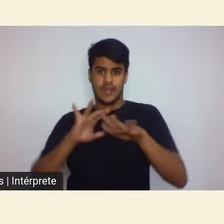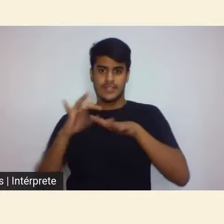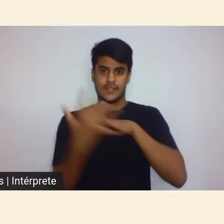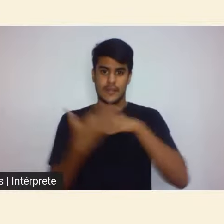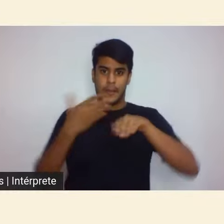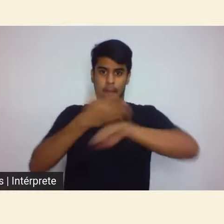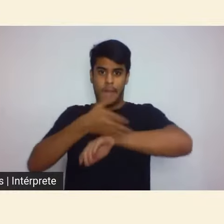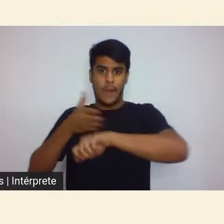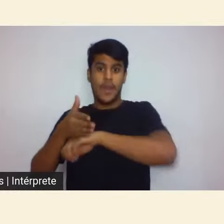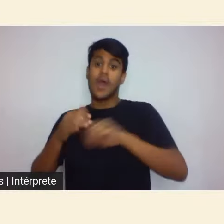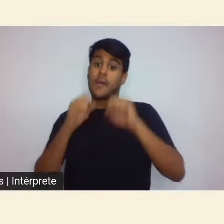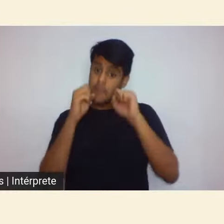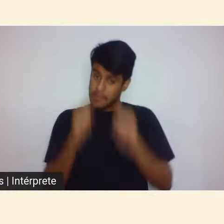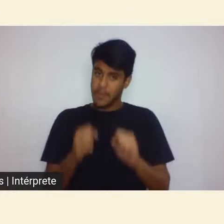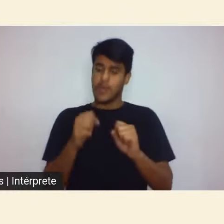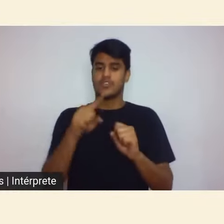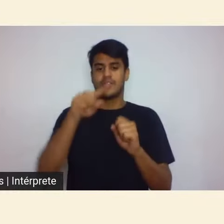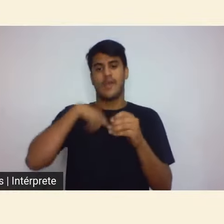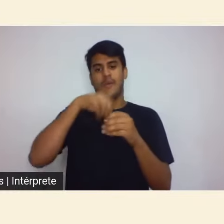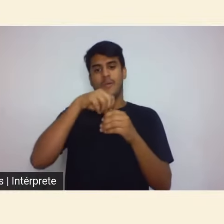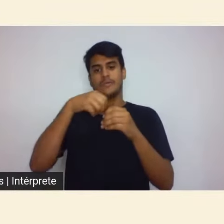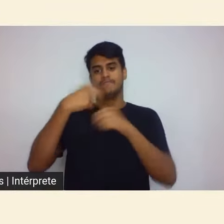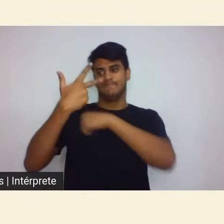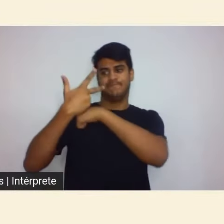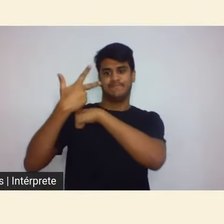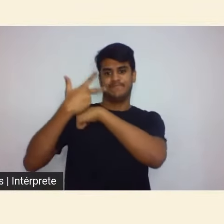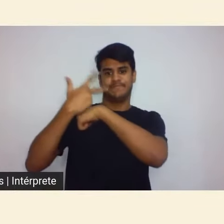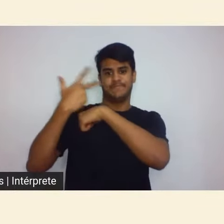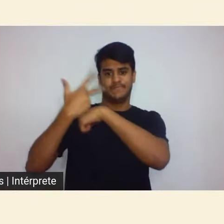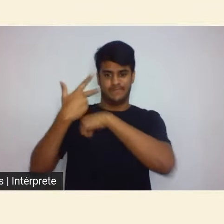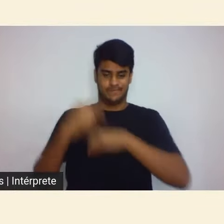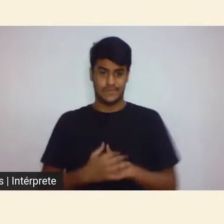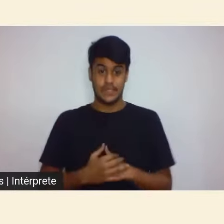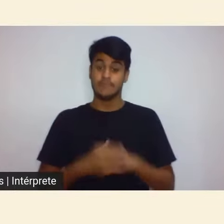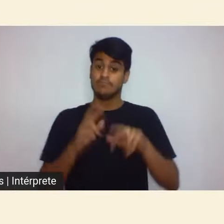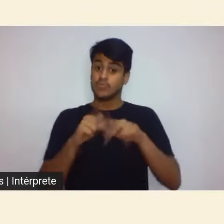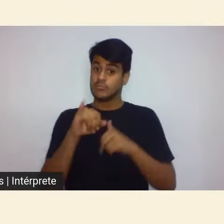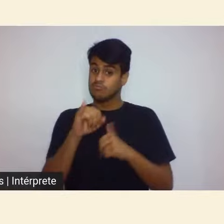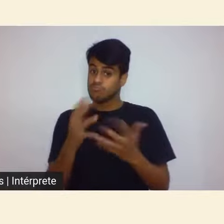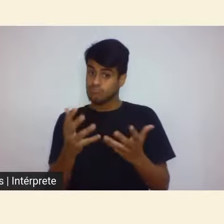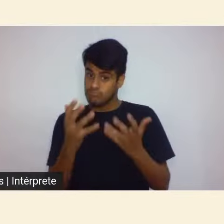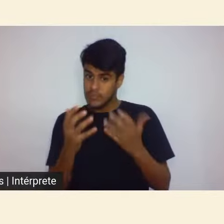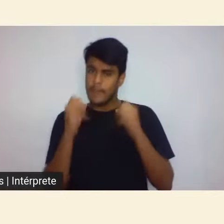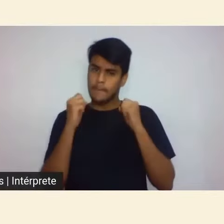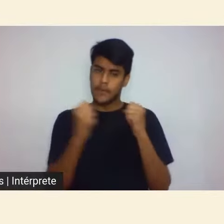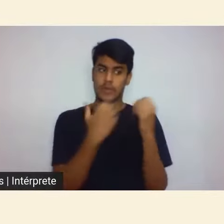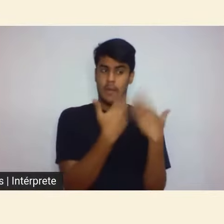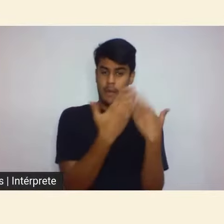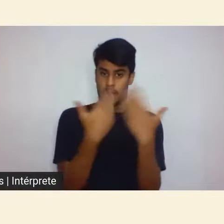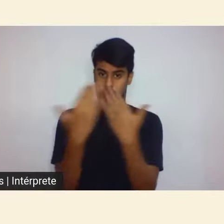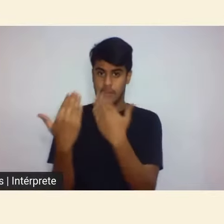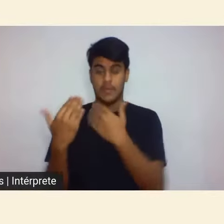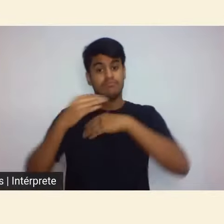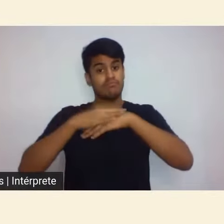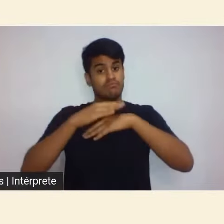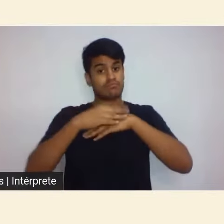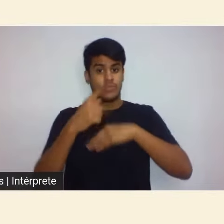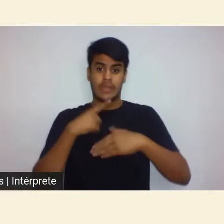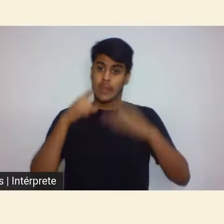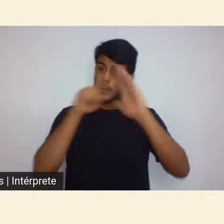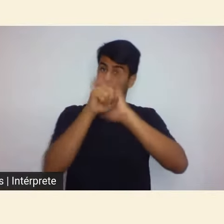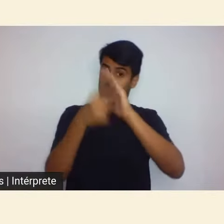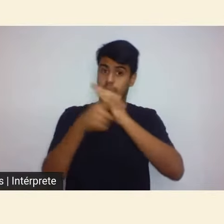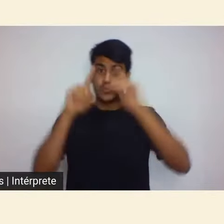para onde esse conteúdo está sendo transmitido ao vivo. Então, eu peço que no decorrer da conversa, quem tiver questões, quem